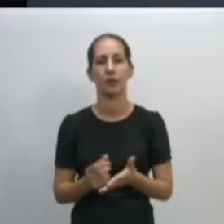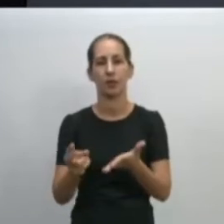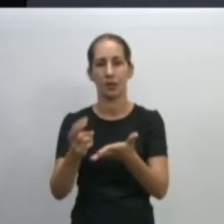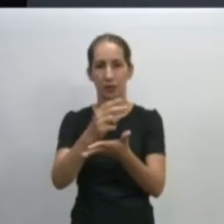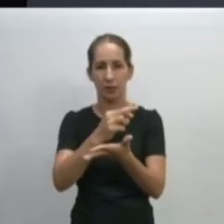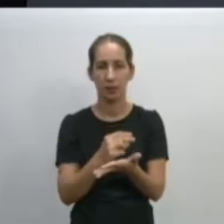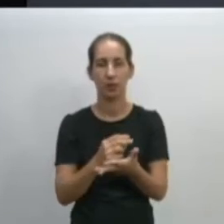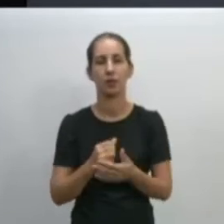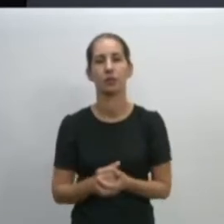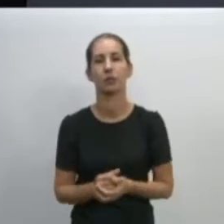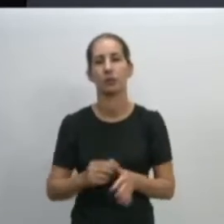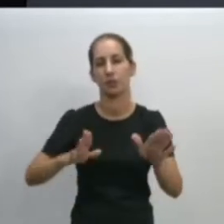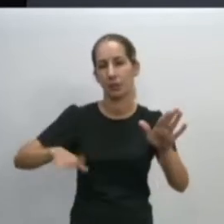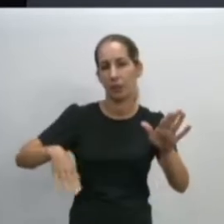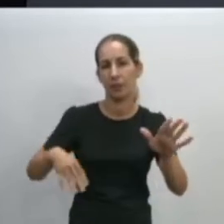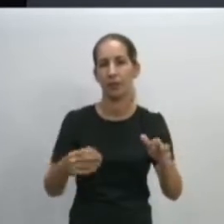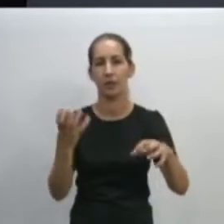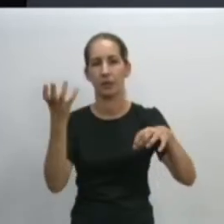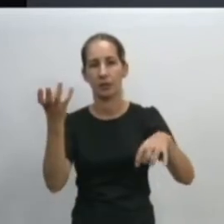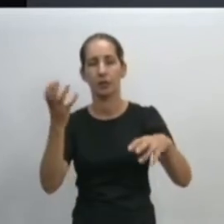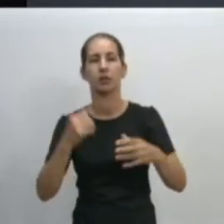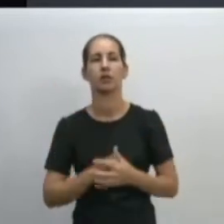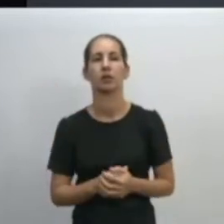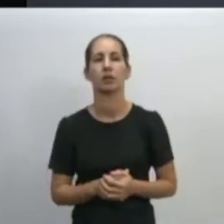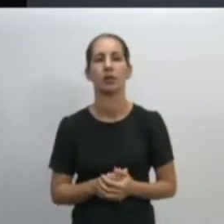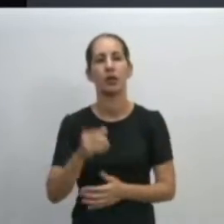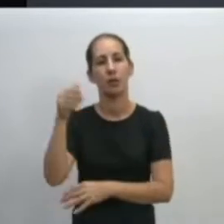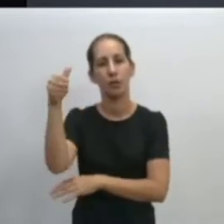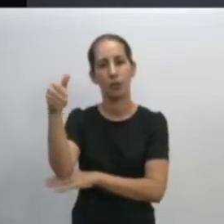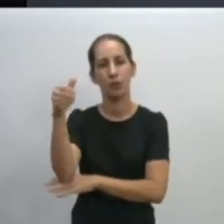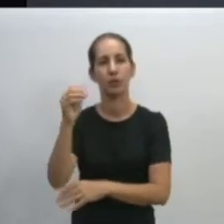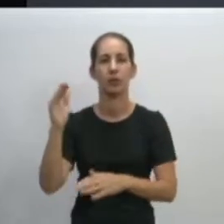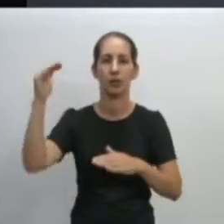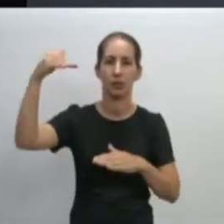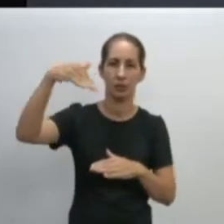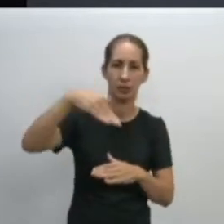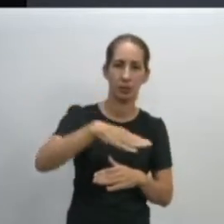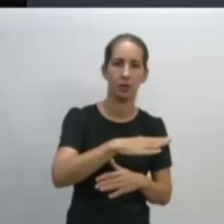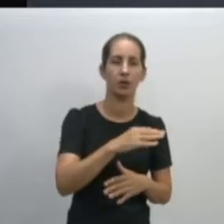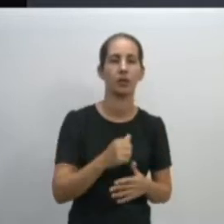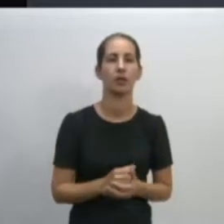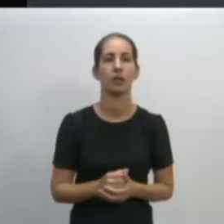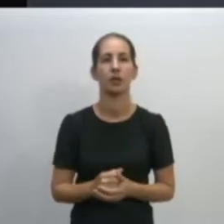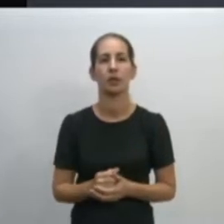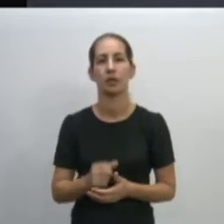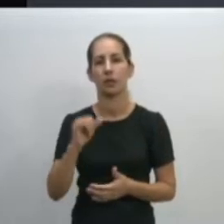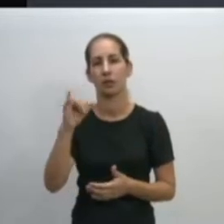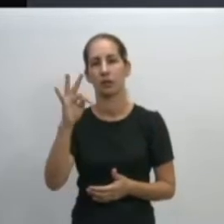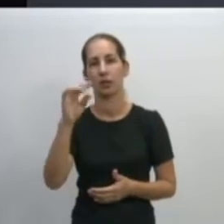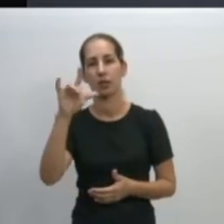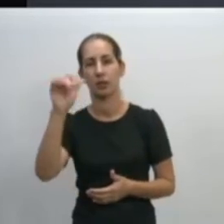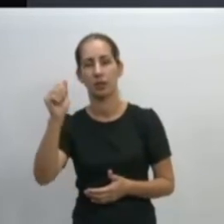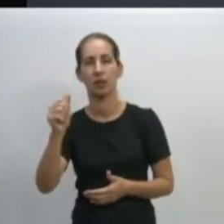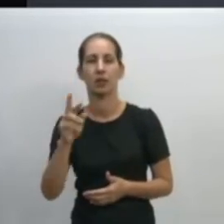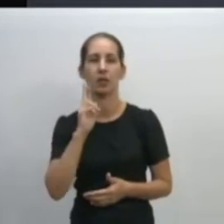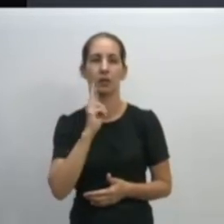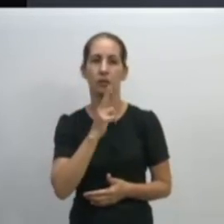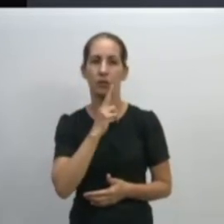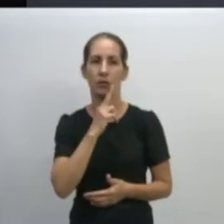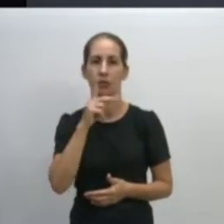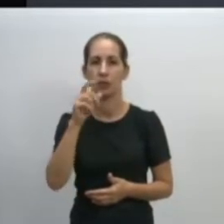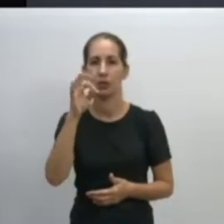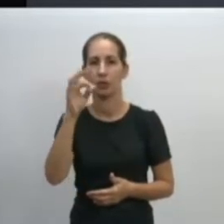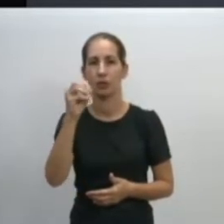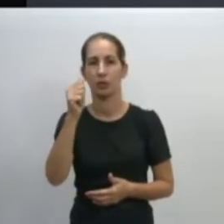dos Artistas, o hotel que fica na Ladeira do Sol, as Pousadas Itália, restaurante da Peixada